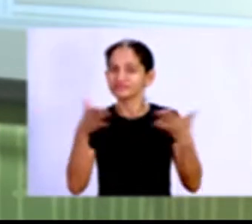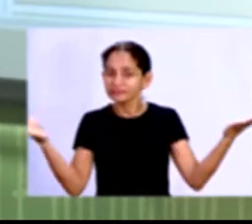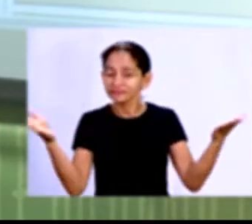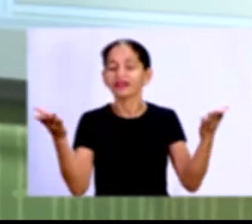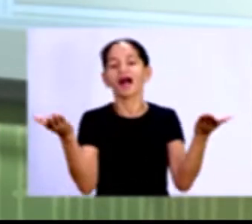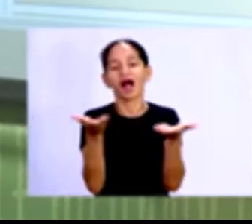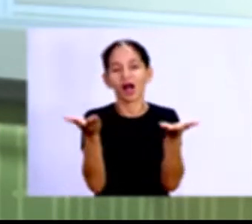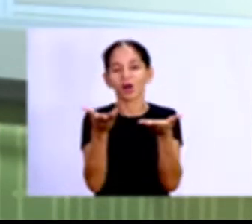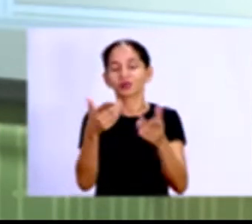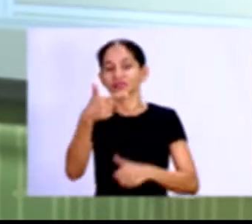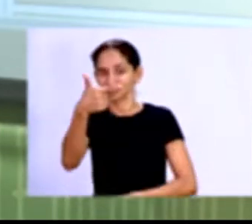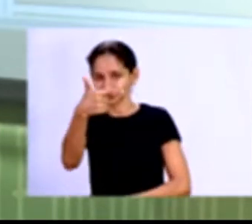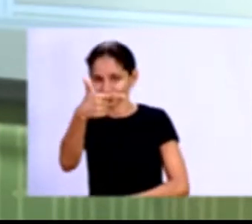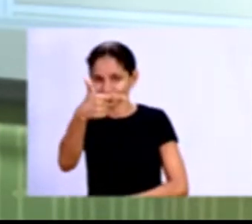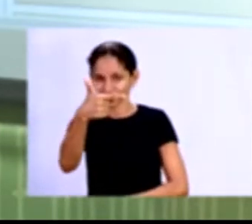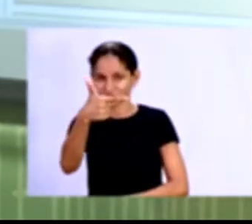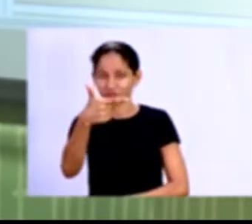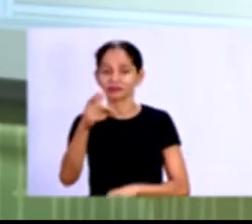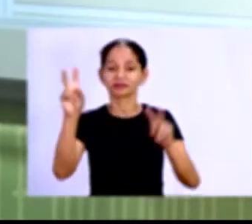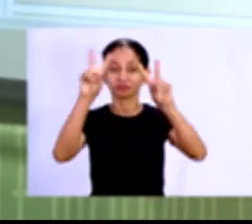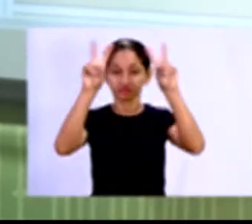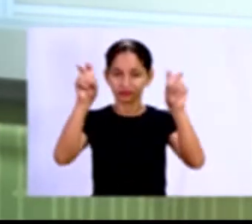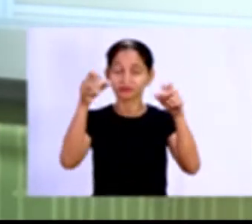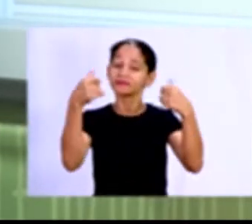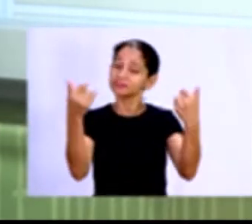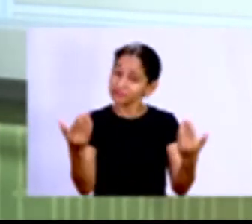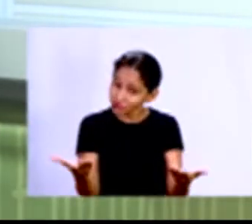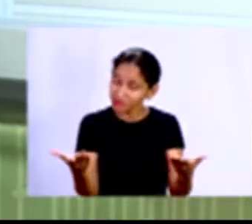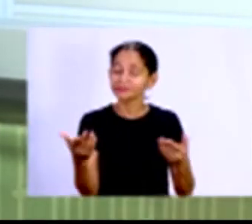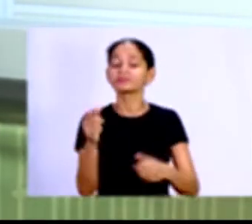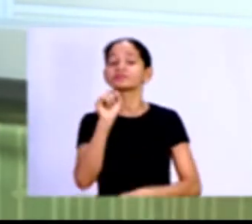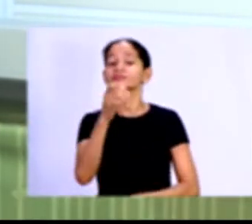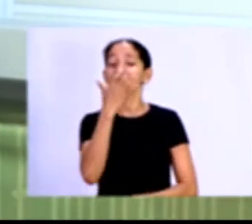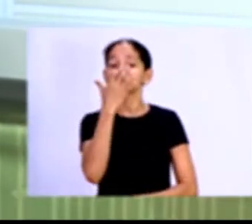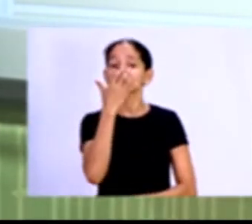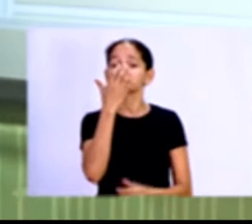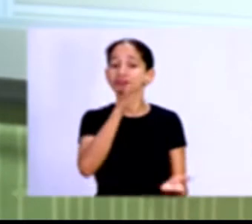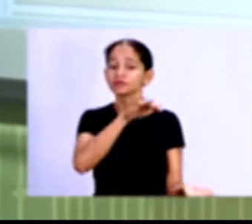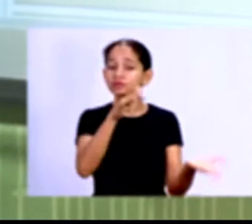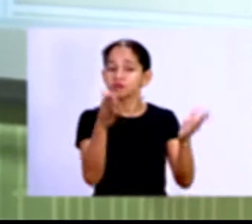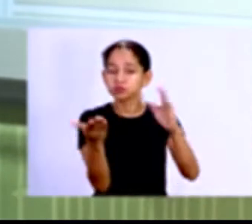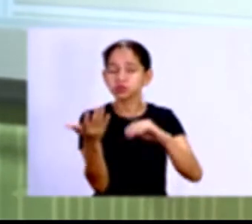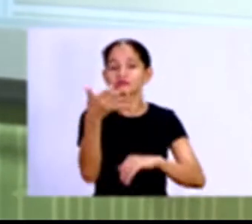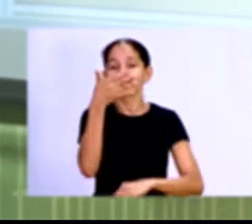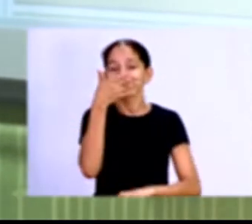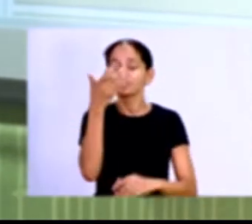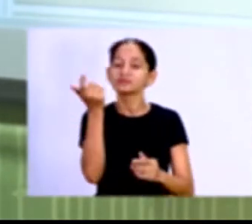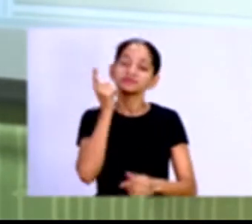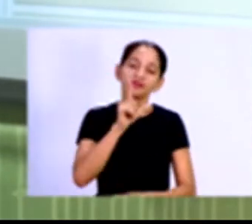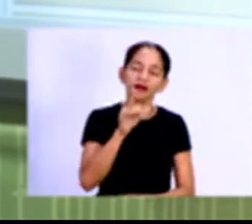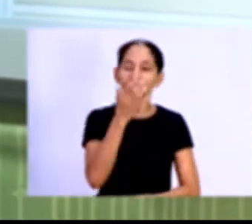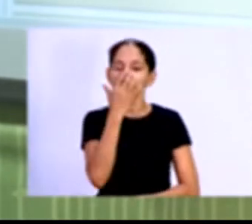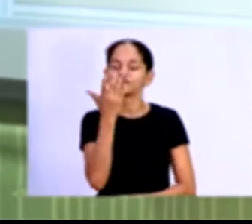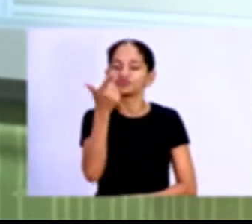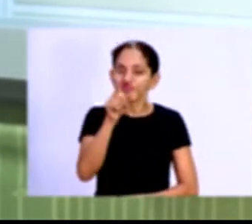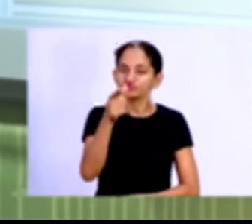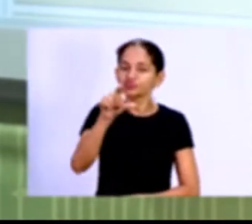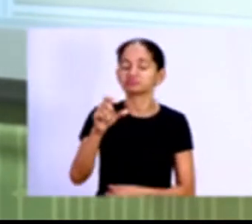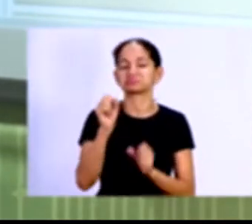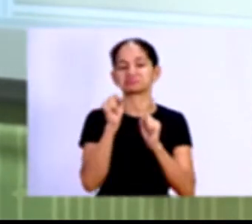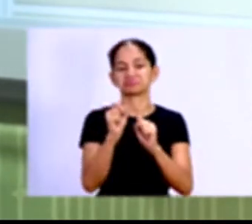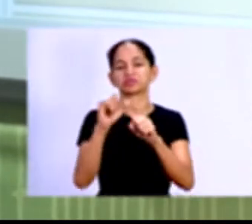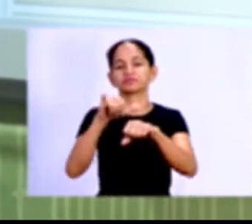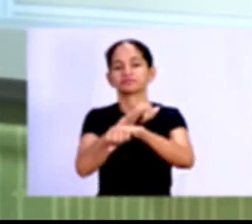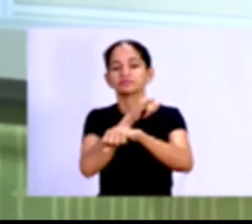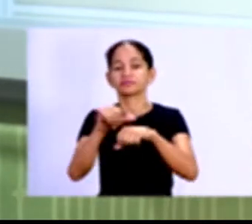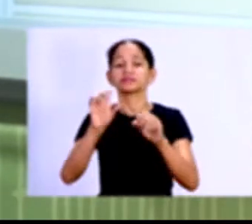na teleaula 2, nós abordamos justamente isso. O que é um ambiente virtual de aprendizagem, as suas ferramentas